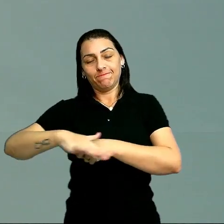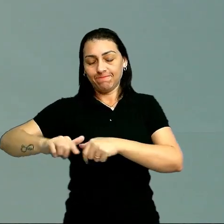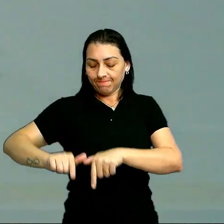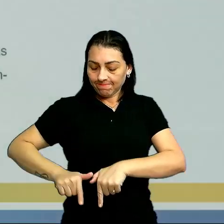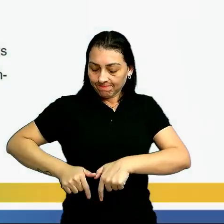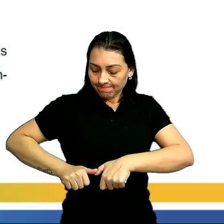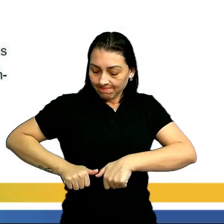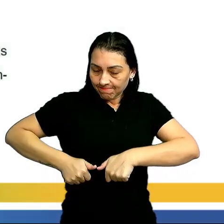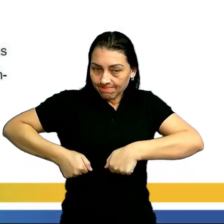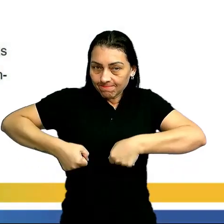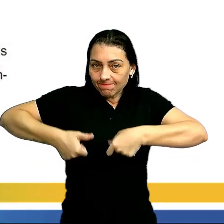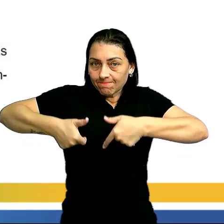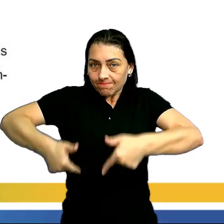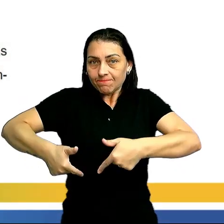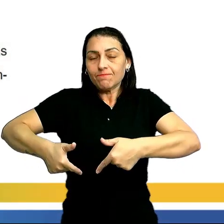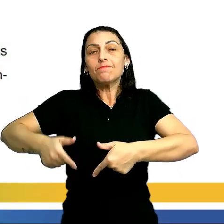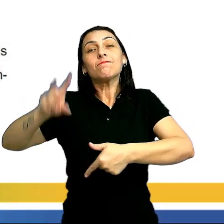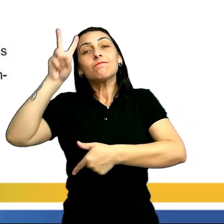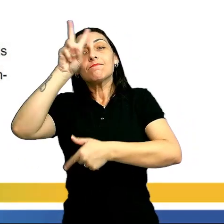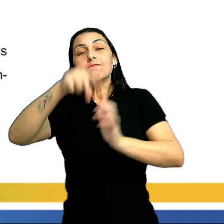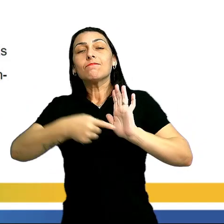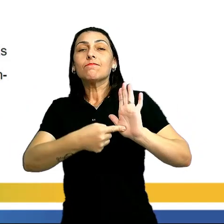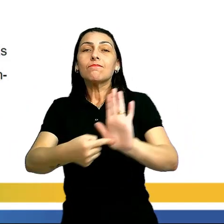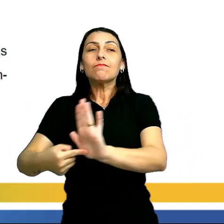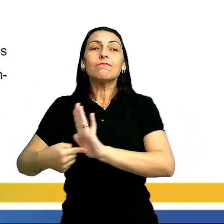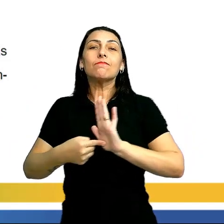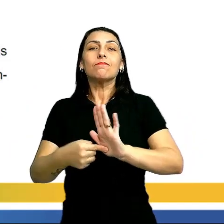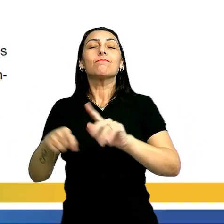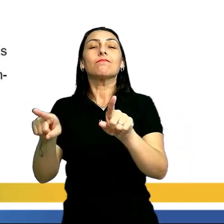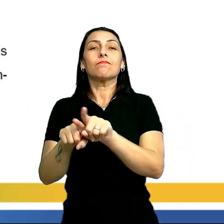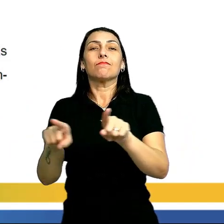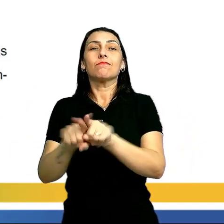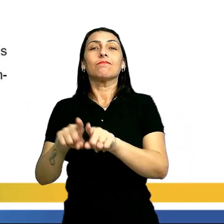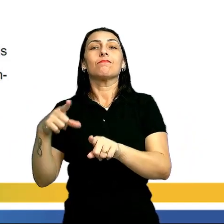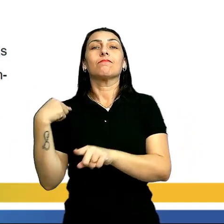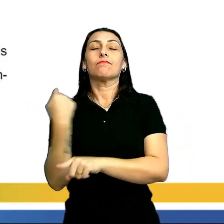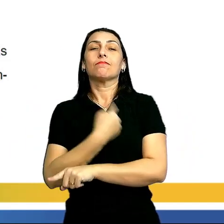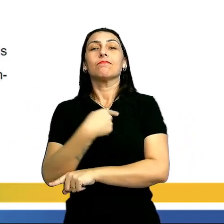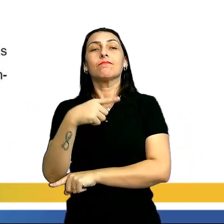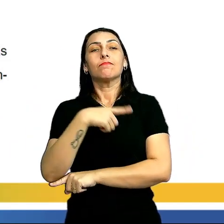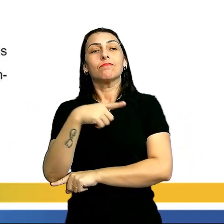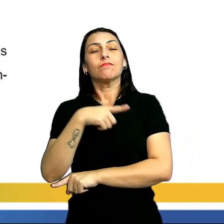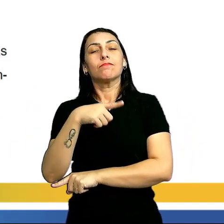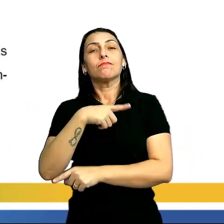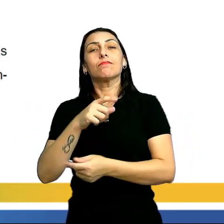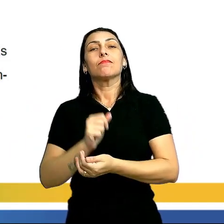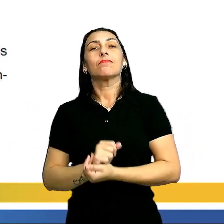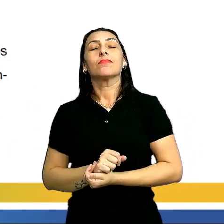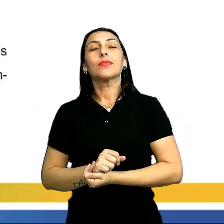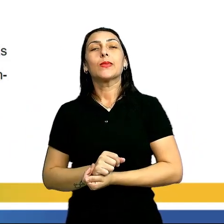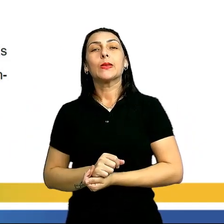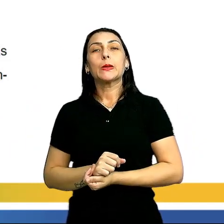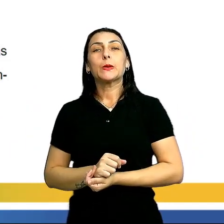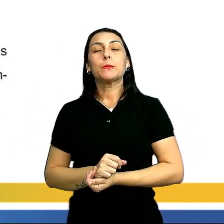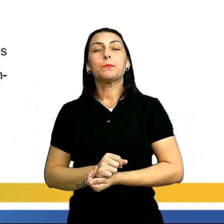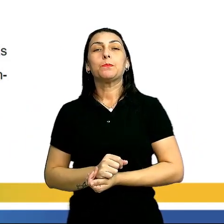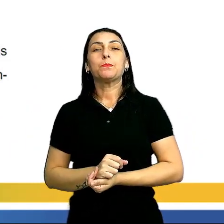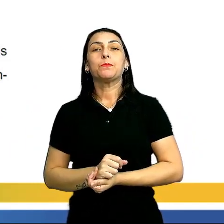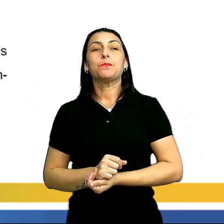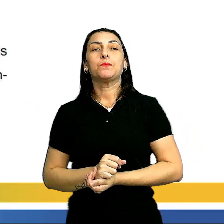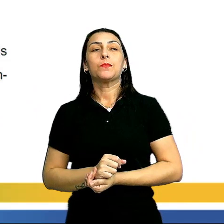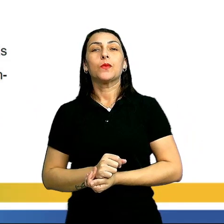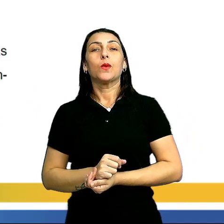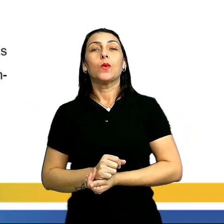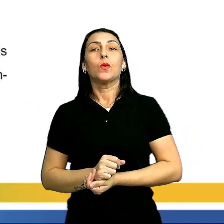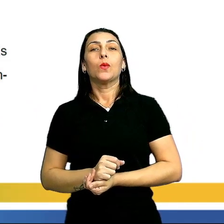luta, e aí a história mostra isso. E aí nós temos aí como um dos